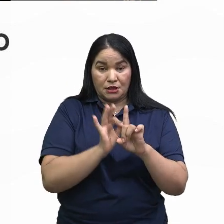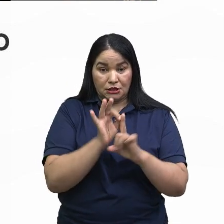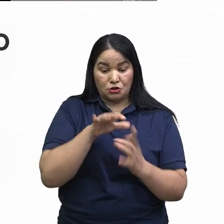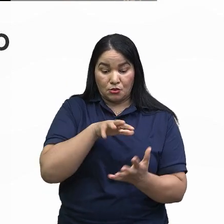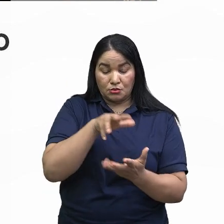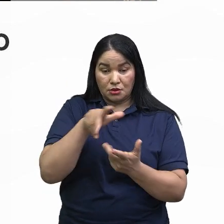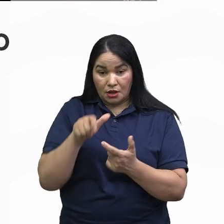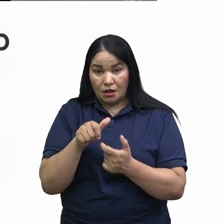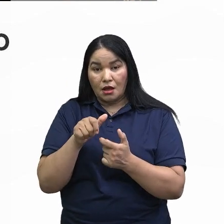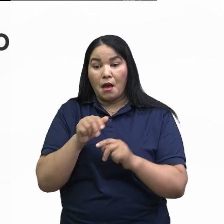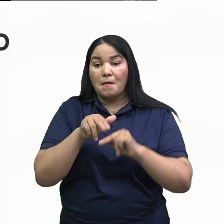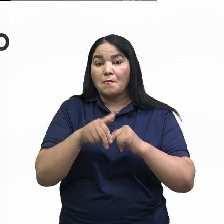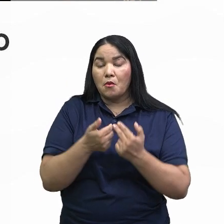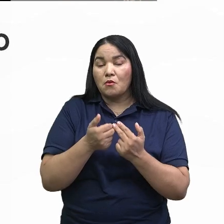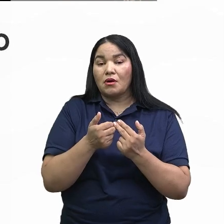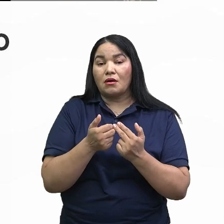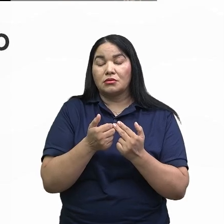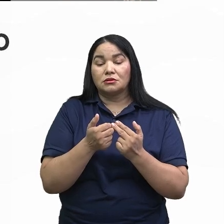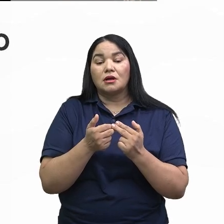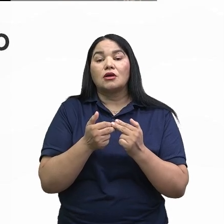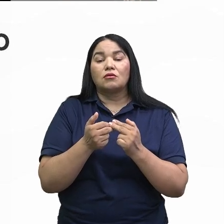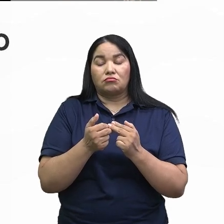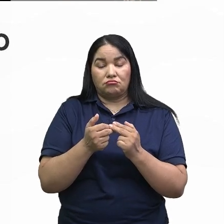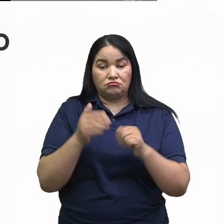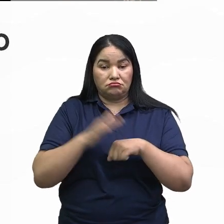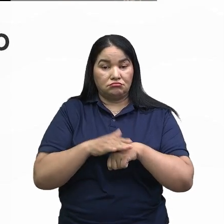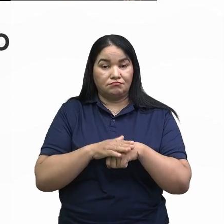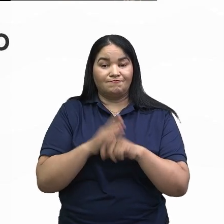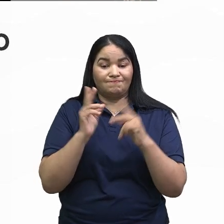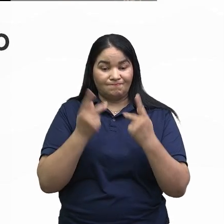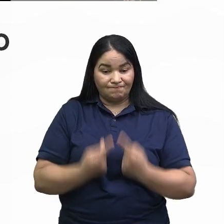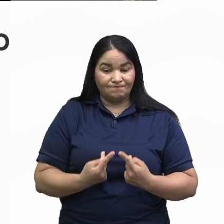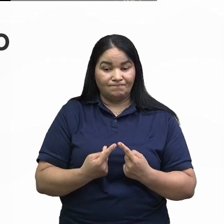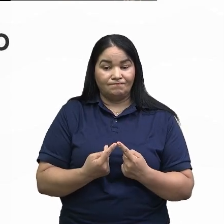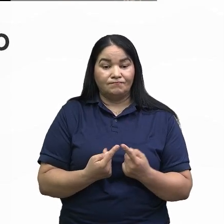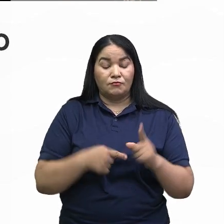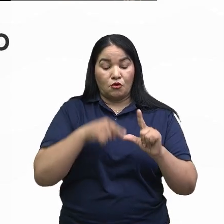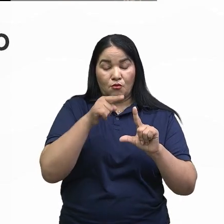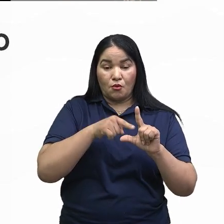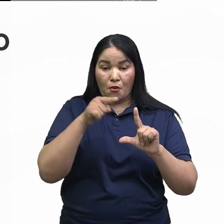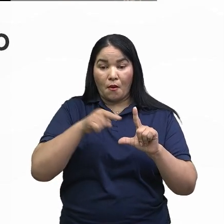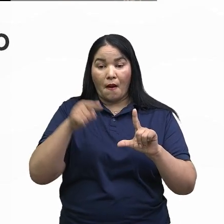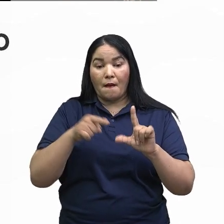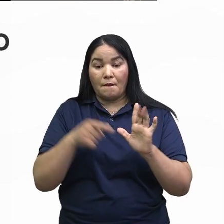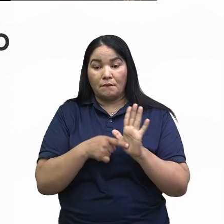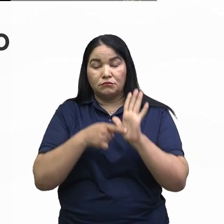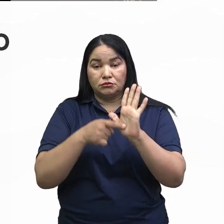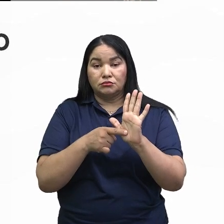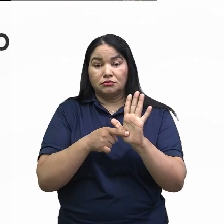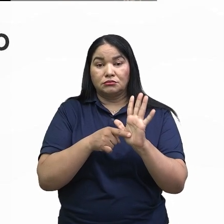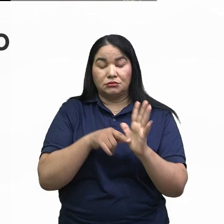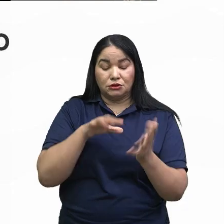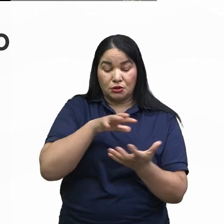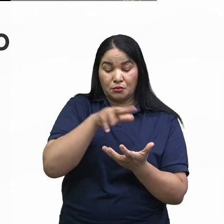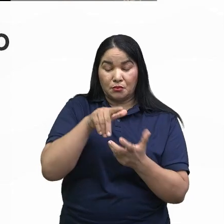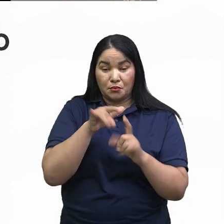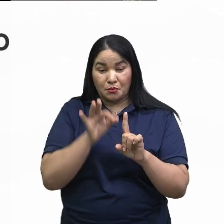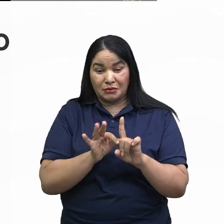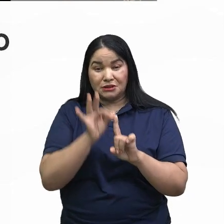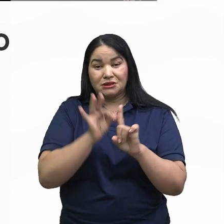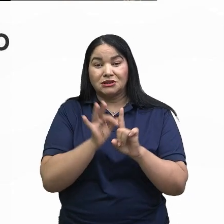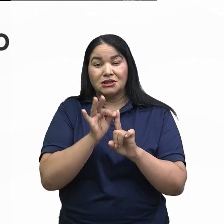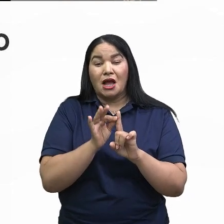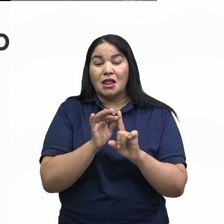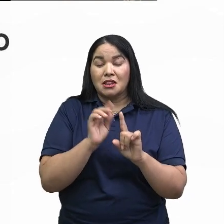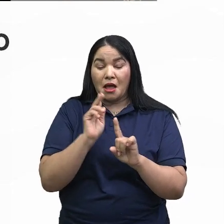causado pela ação do homem. Né? E aqueles gráficos que mostram para a gente o aquecimento global depois da Revolução